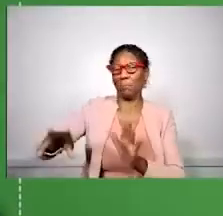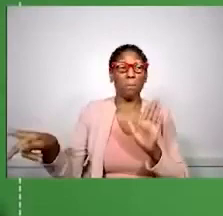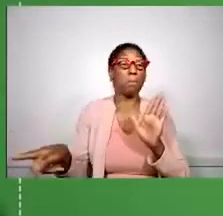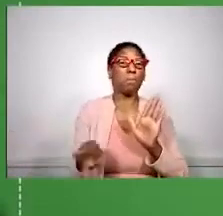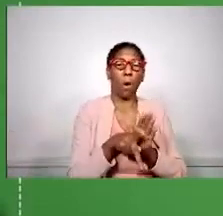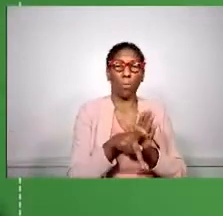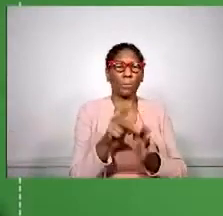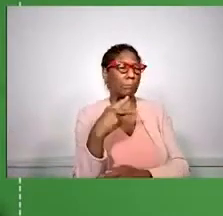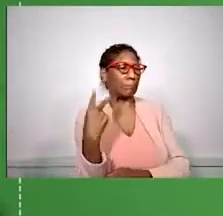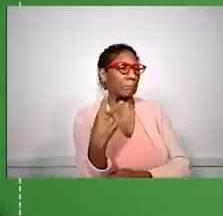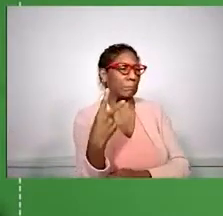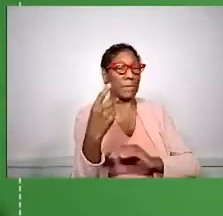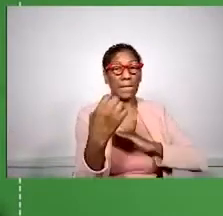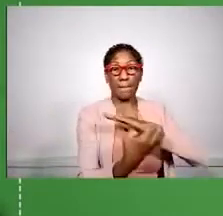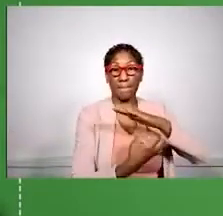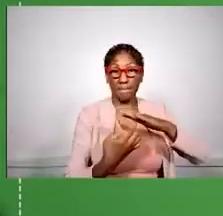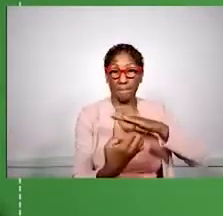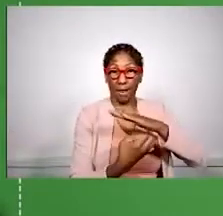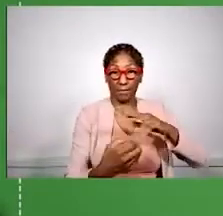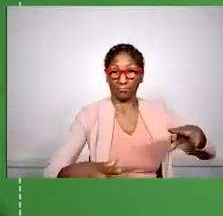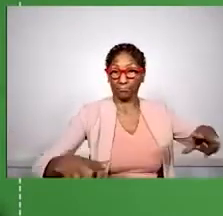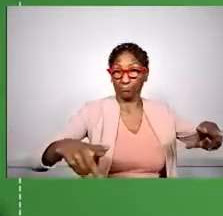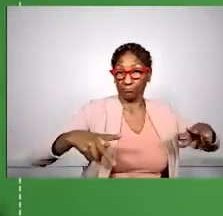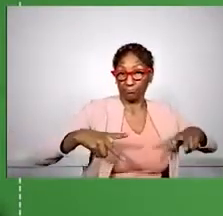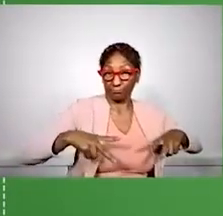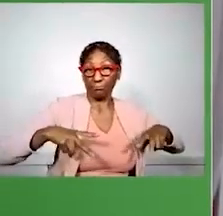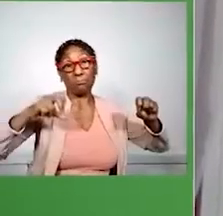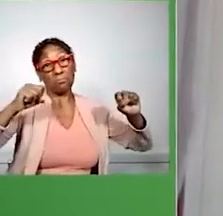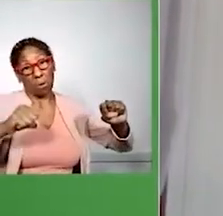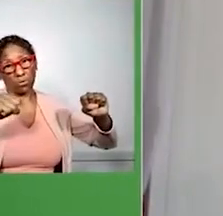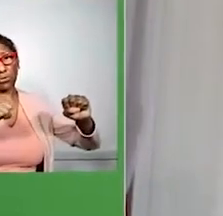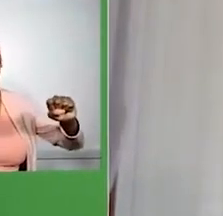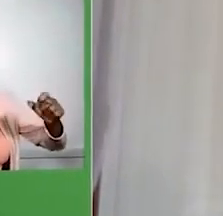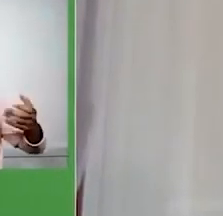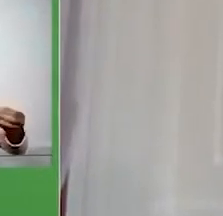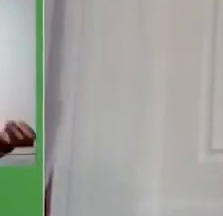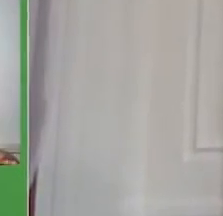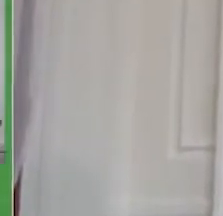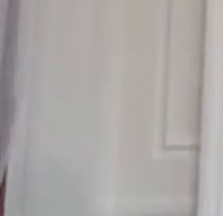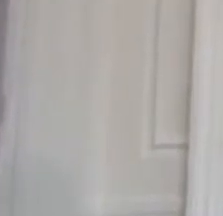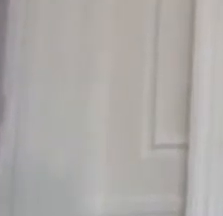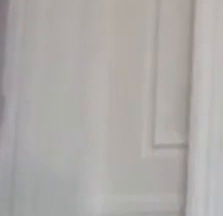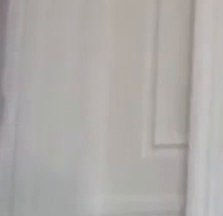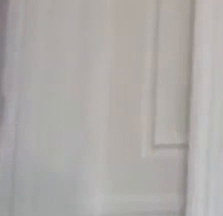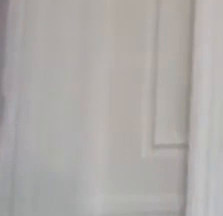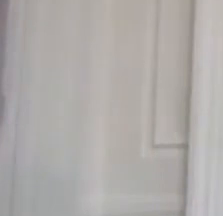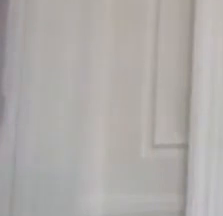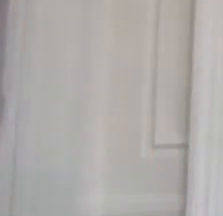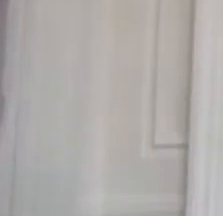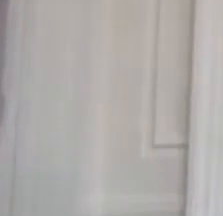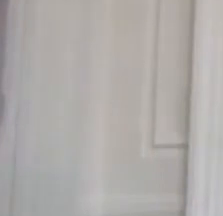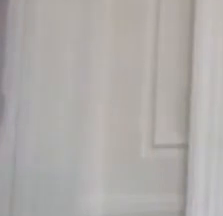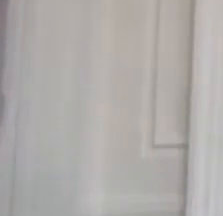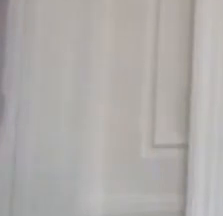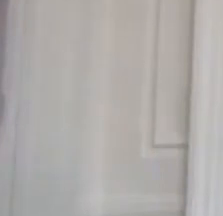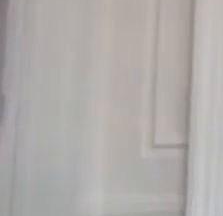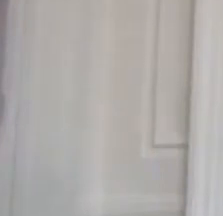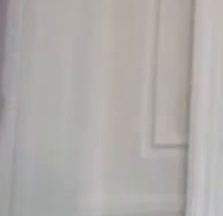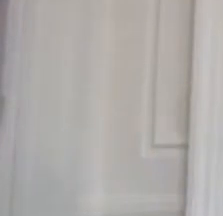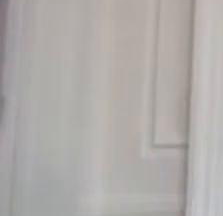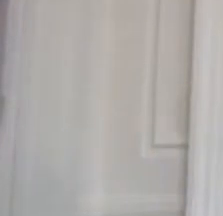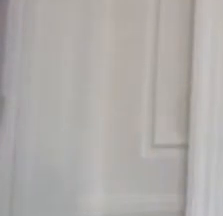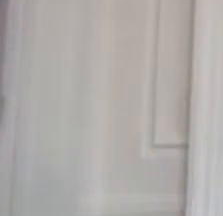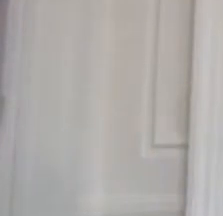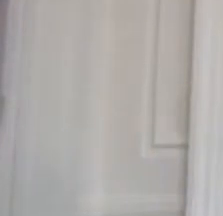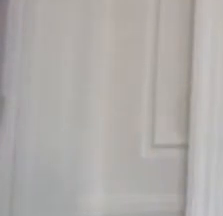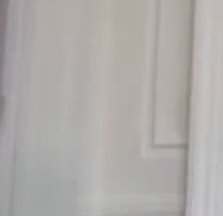relação à Corsan e assim Ademar era era quase unânime independente da postura pró ou contra a privatização que